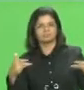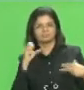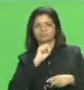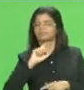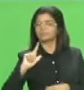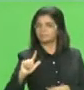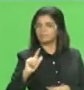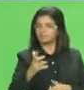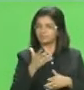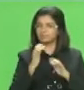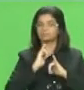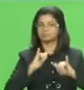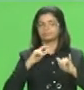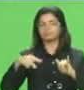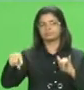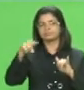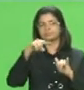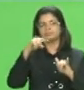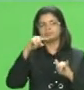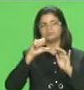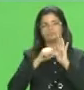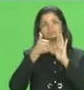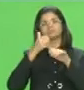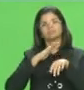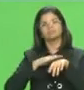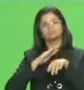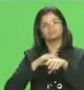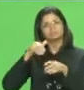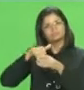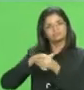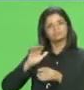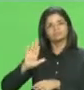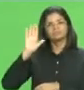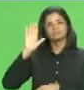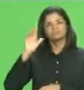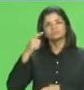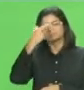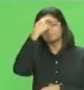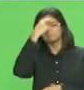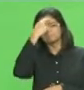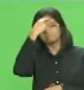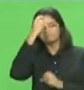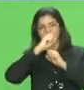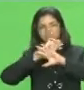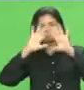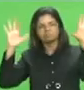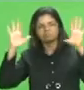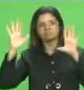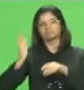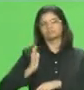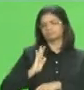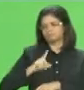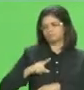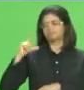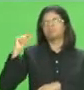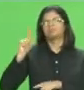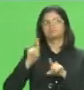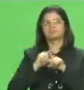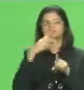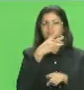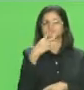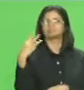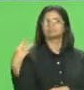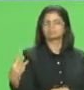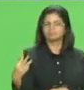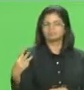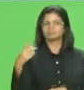a vocês, é, nesse primeiro turno, vote com a razão, vote com o coração, vote 33.